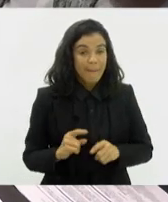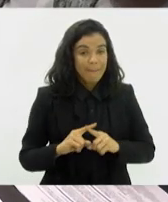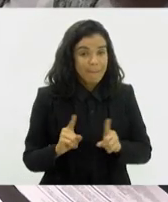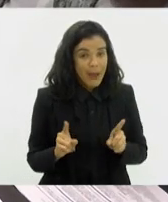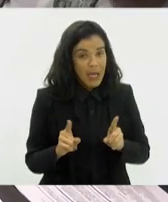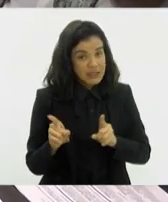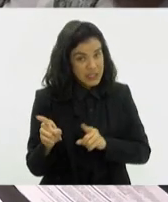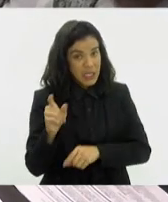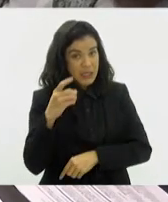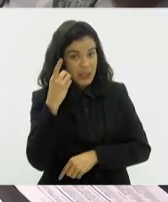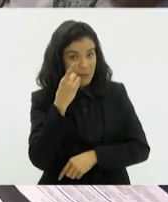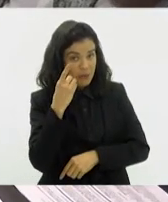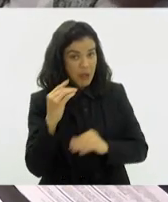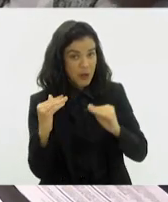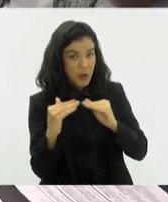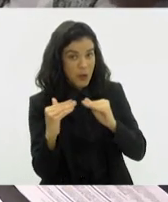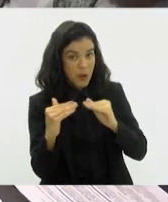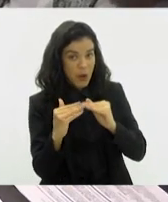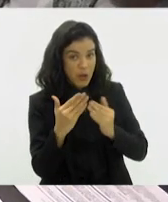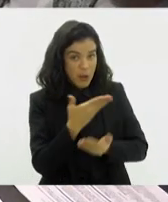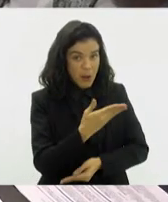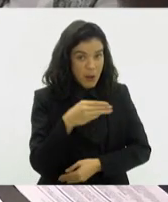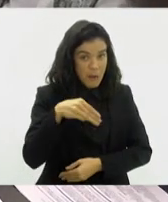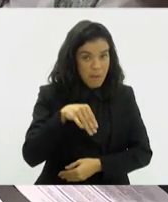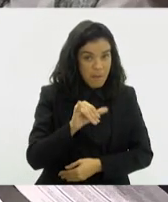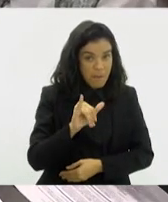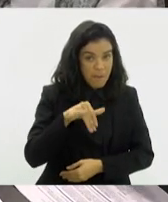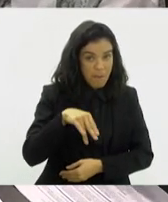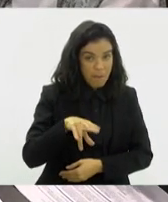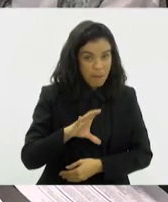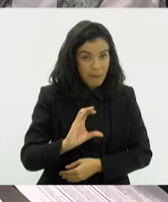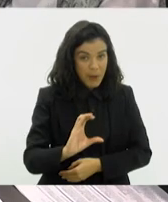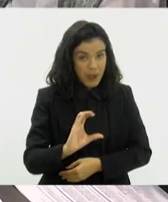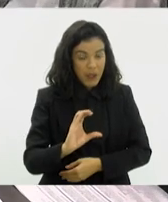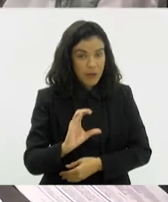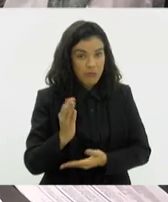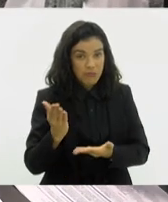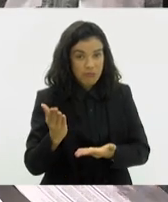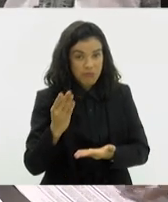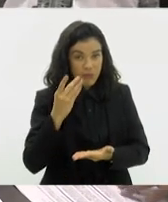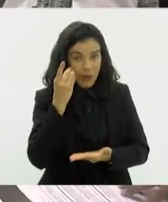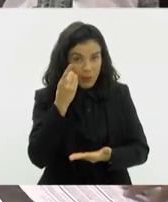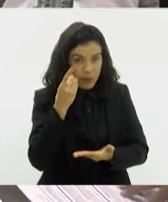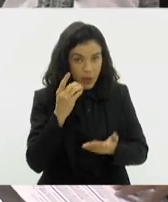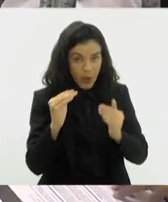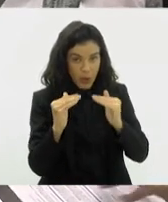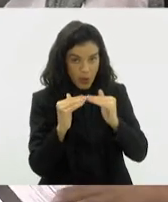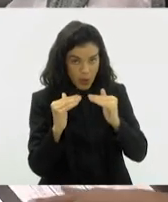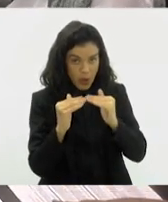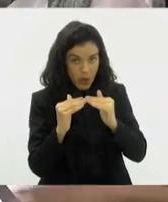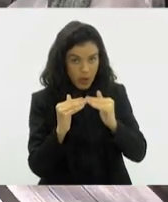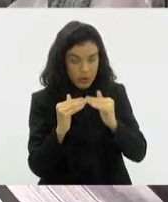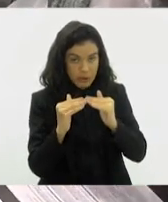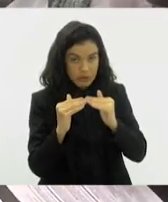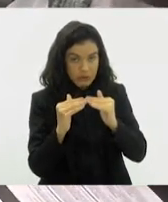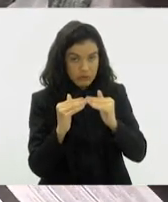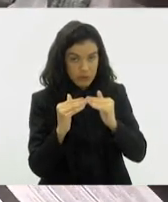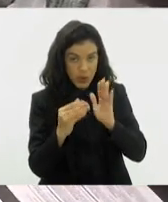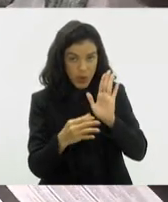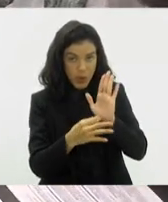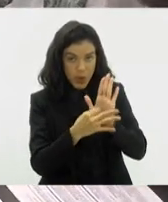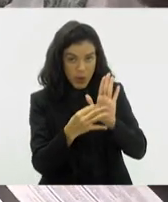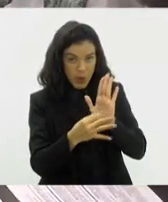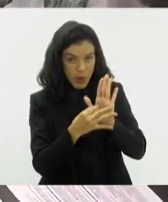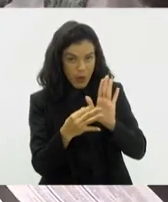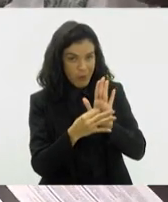há concordância, deputado Carlos Mink, concorda? Hein, deputado Carlos Mink? Concorda de que o parecer